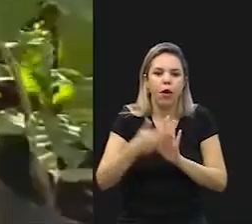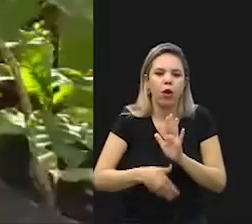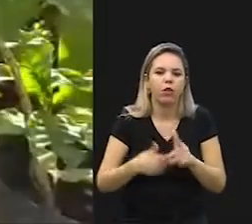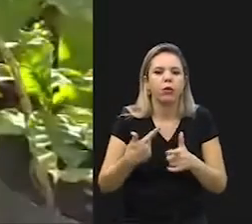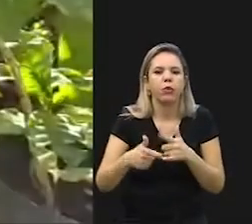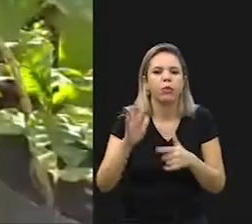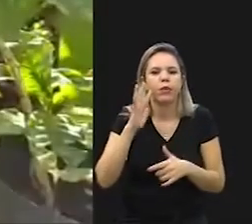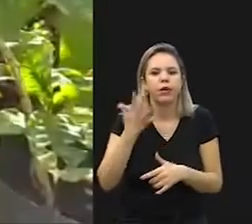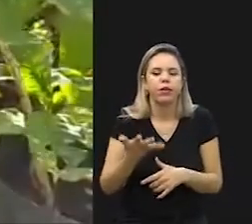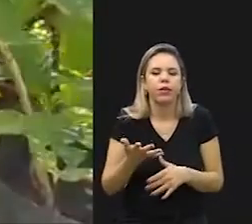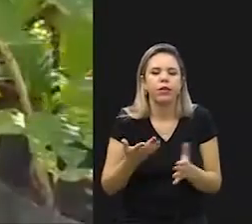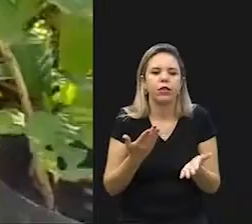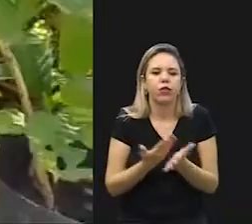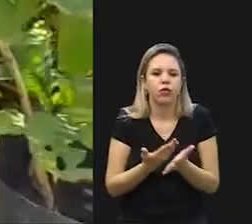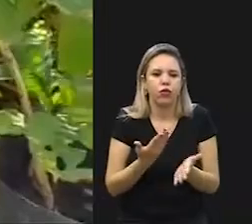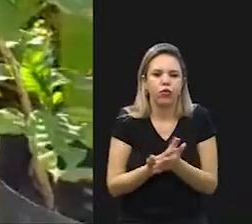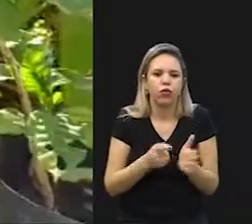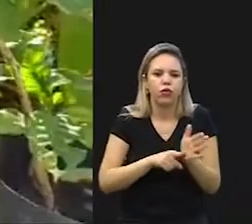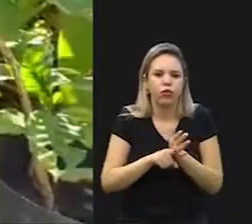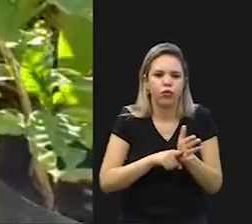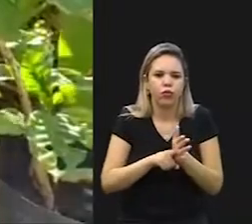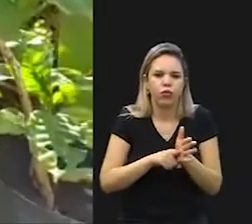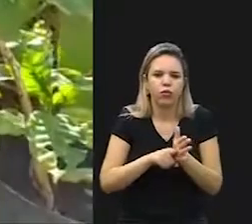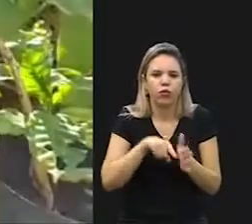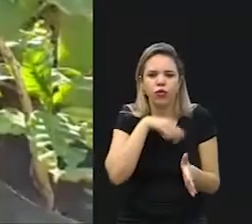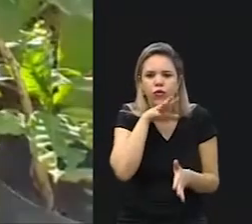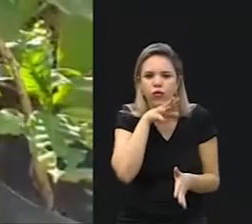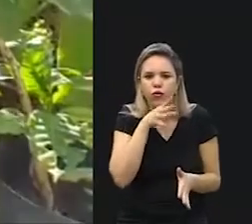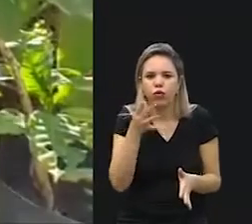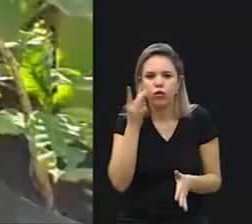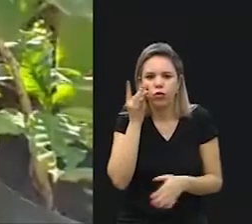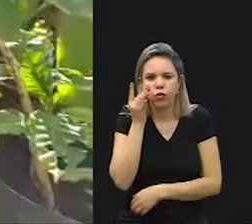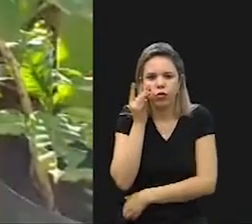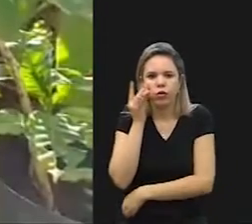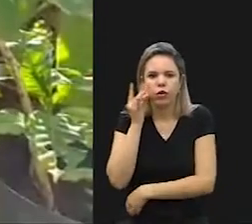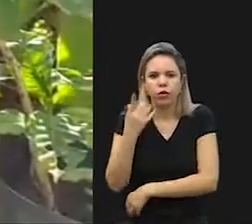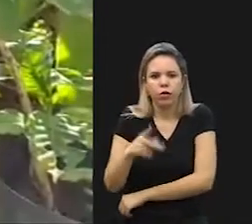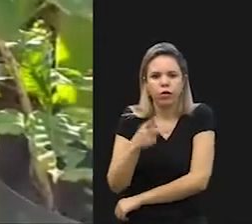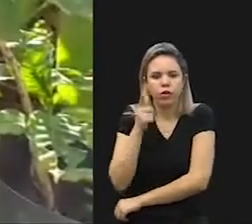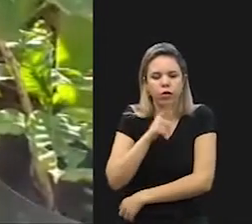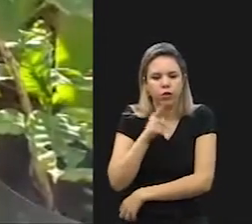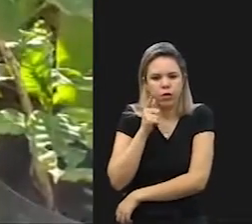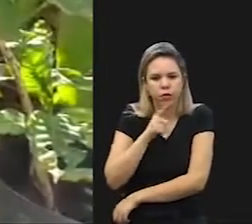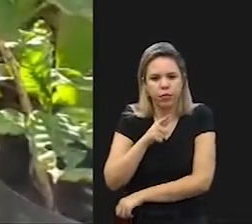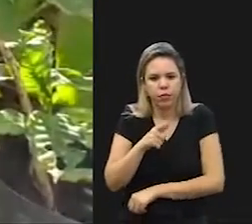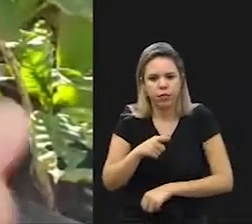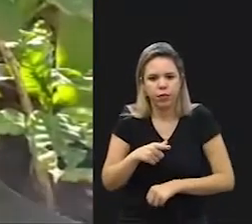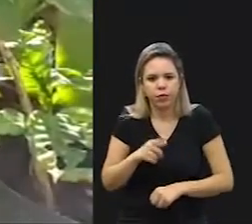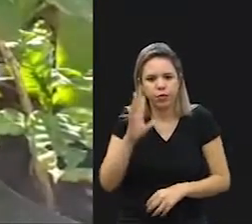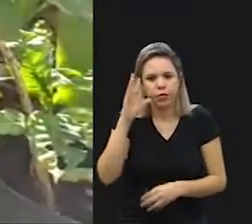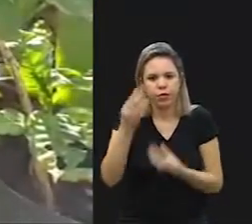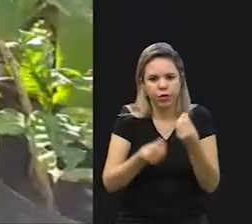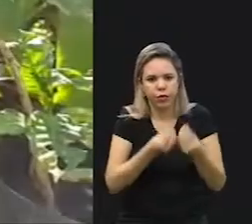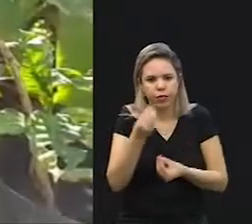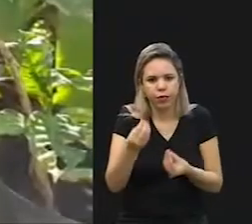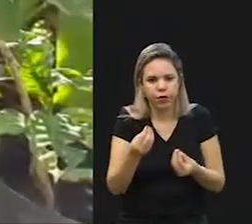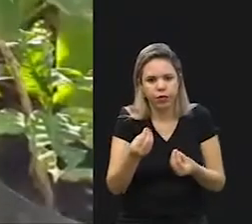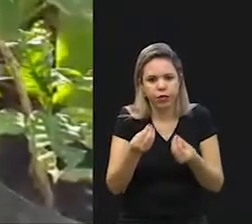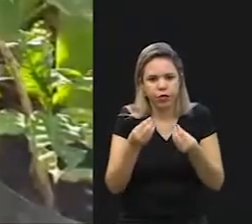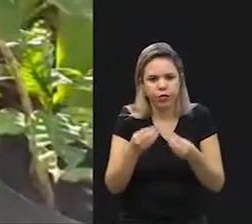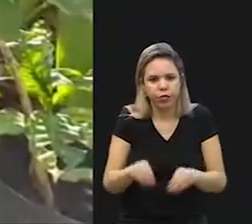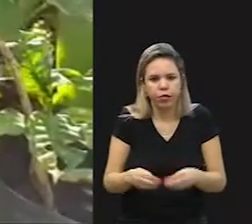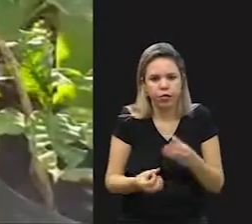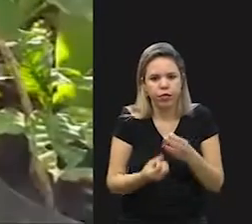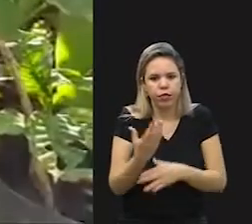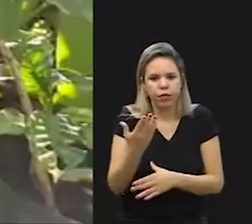de impacto. E estudando esses animais, a presença e a ausência deles, a gente consegue entender o tipo de impacto